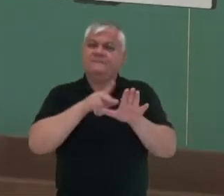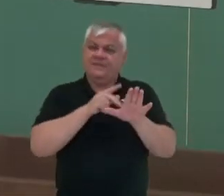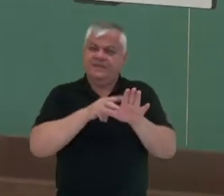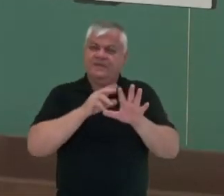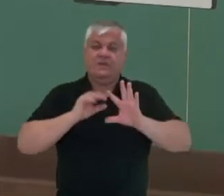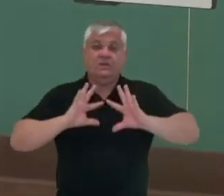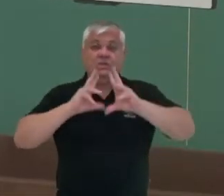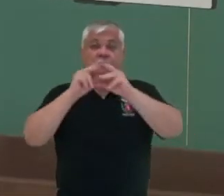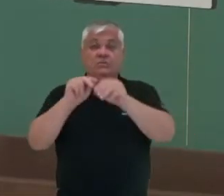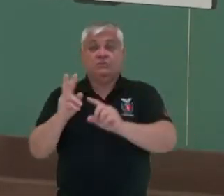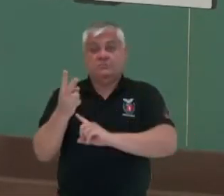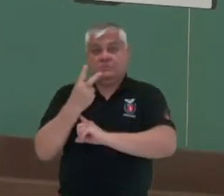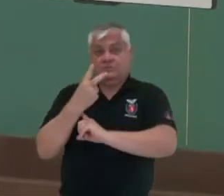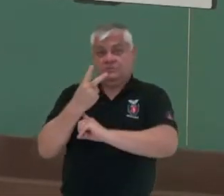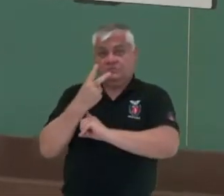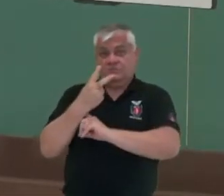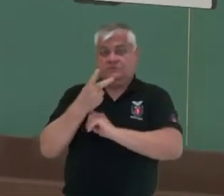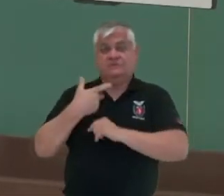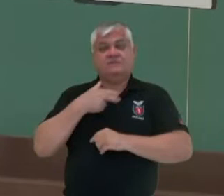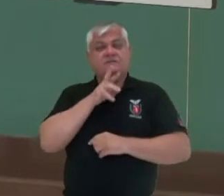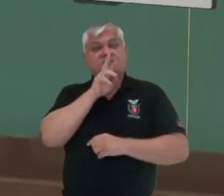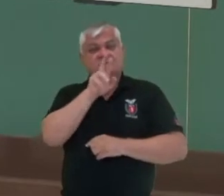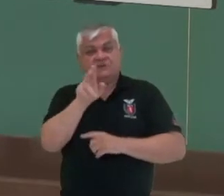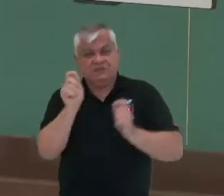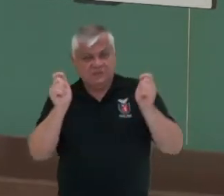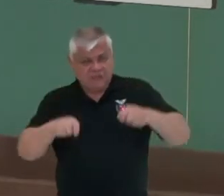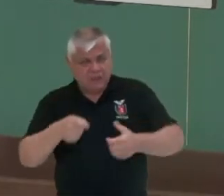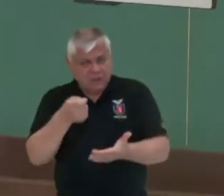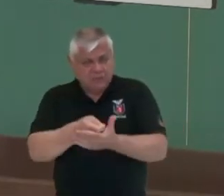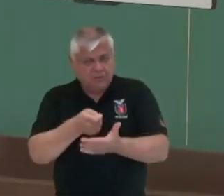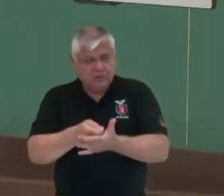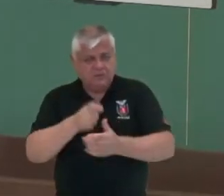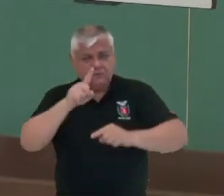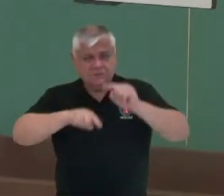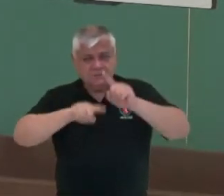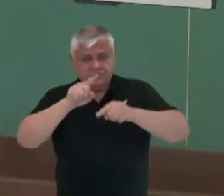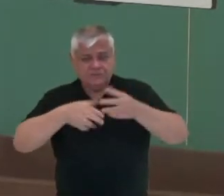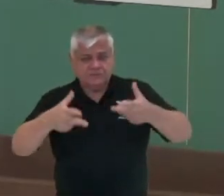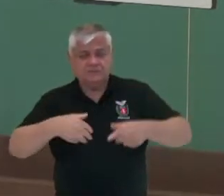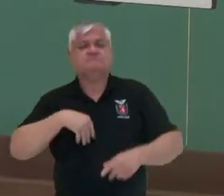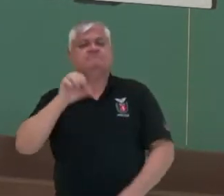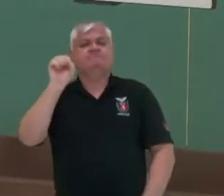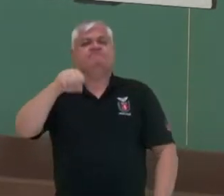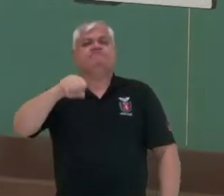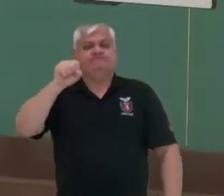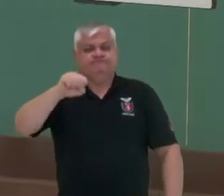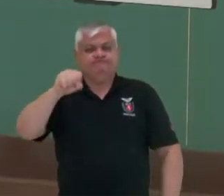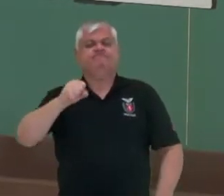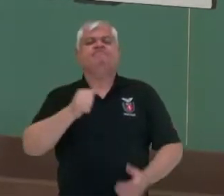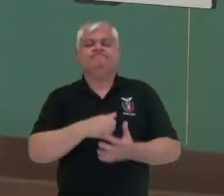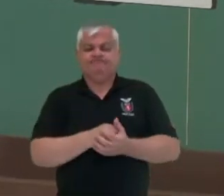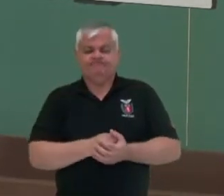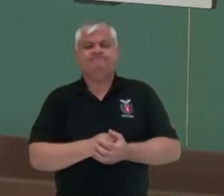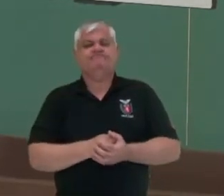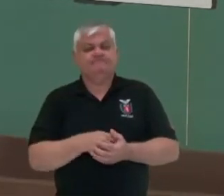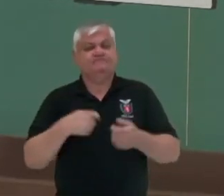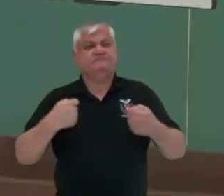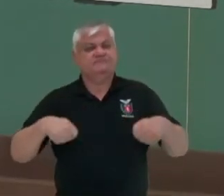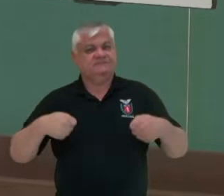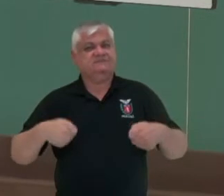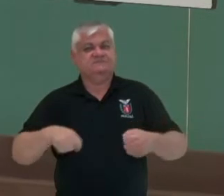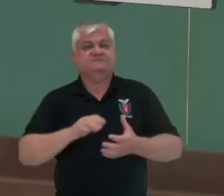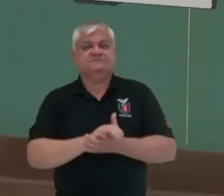proteger. Então a gente responde aquela pergunta se tem itens obrigatórios. Sim, tem itens que são obrigatórios. Então aqui são os itens